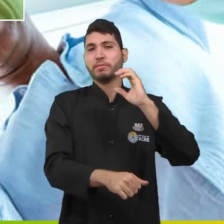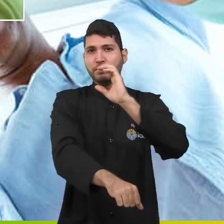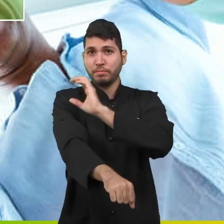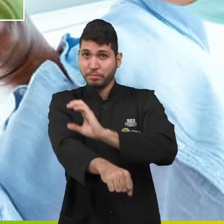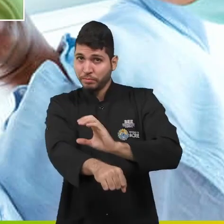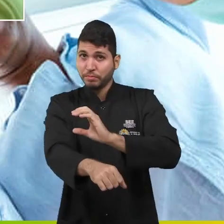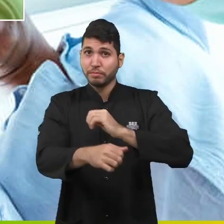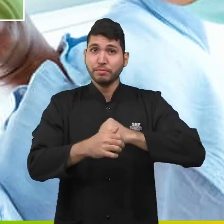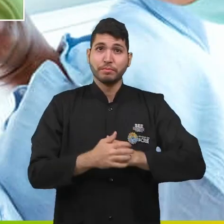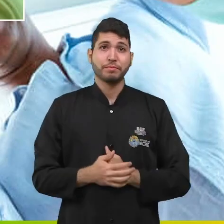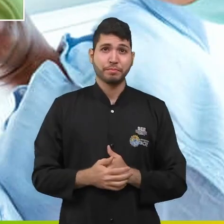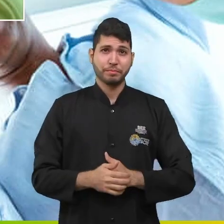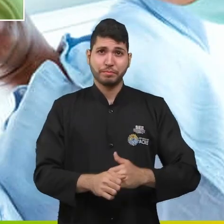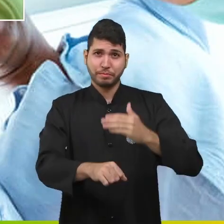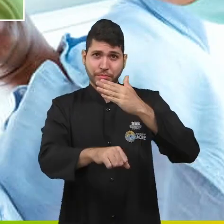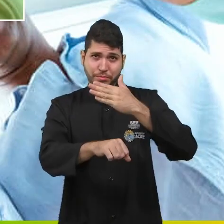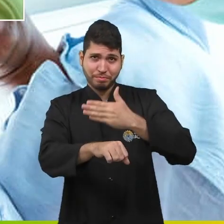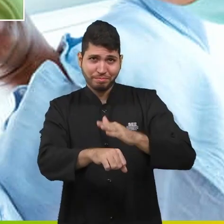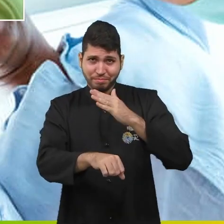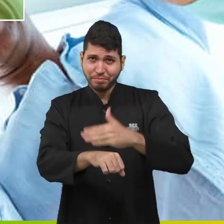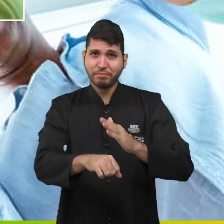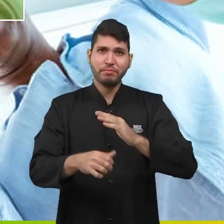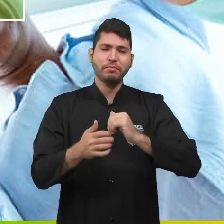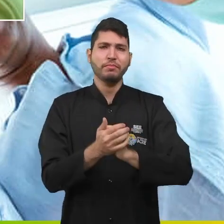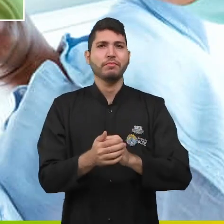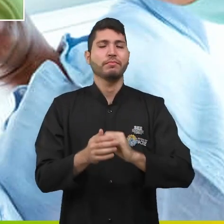como ferramentas para educar, tá bom?